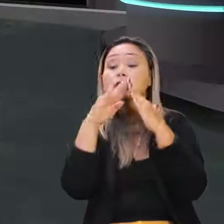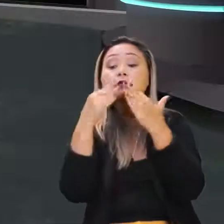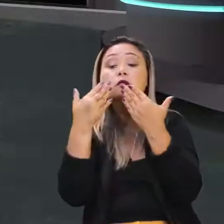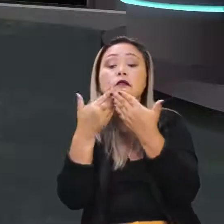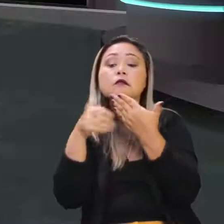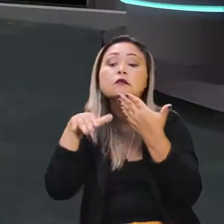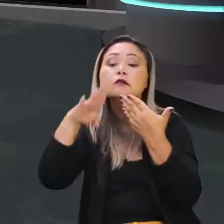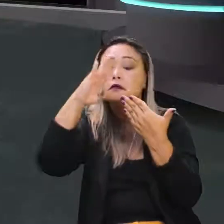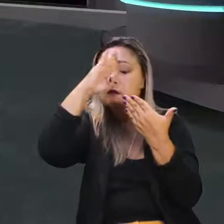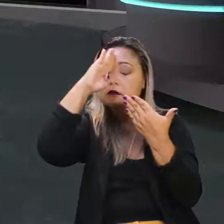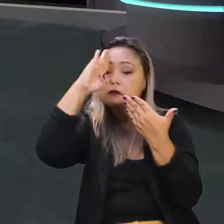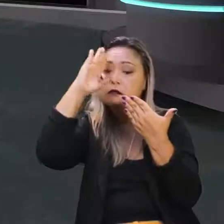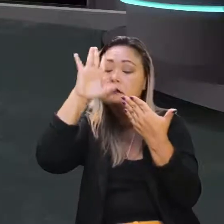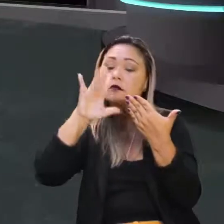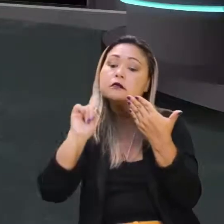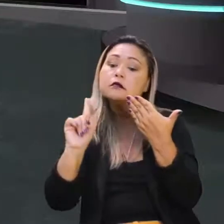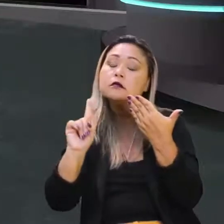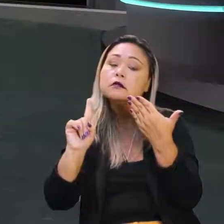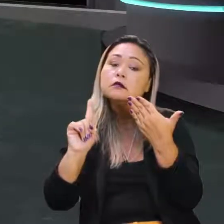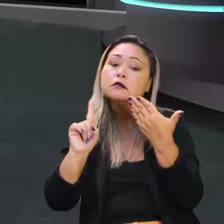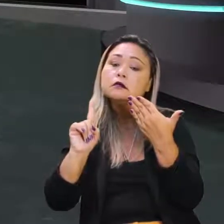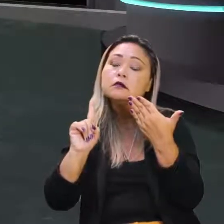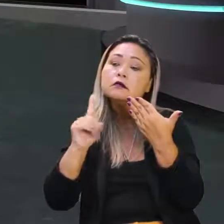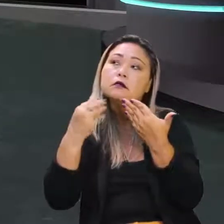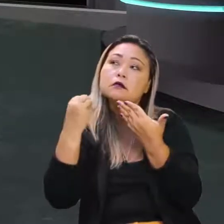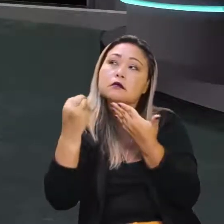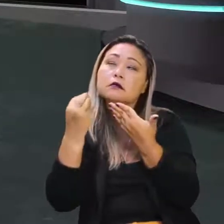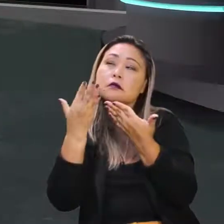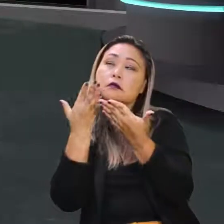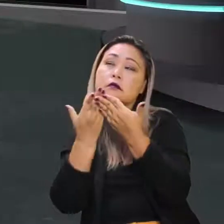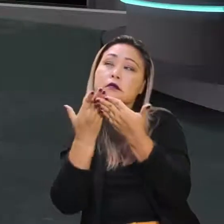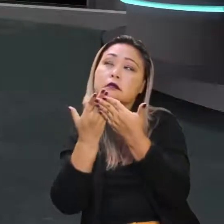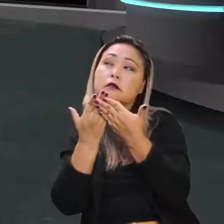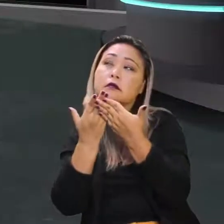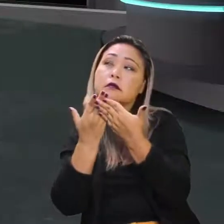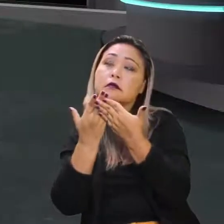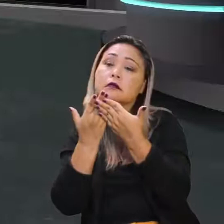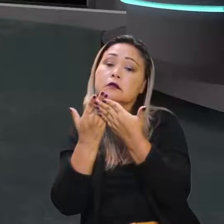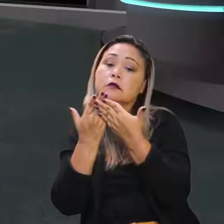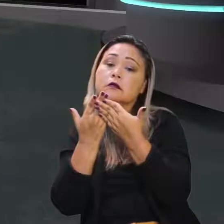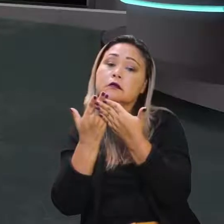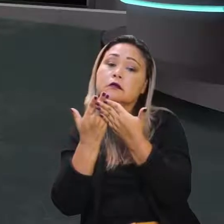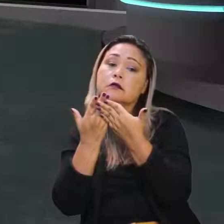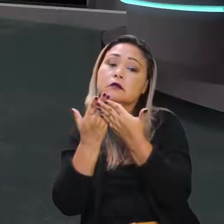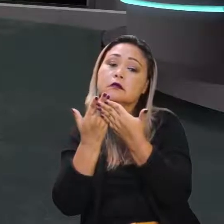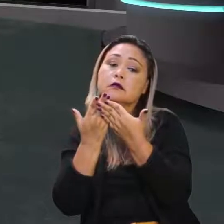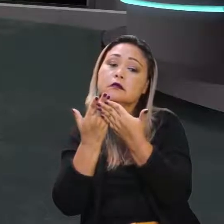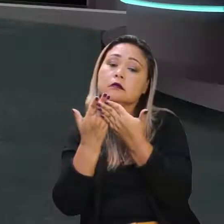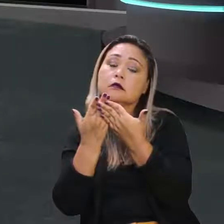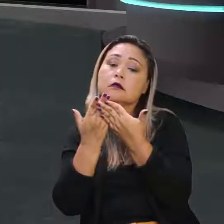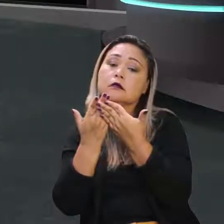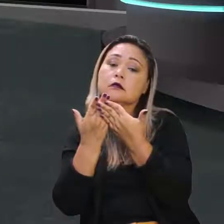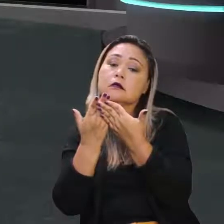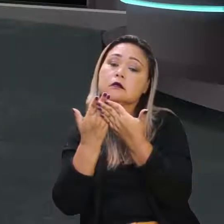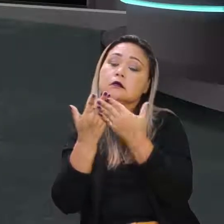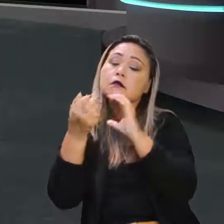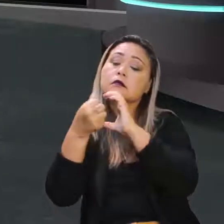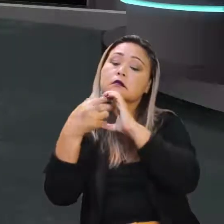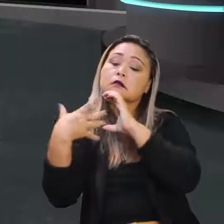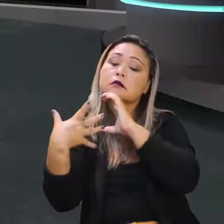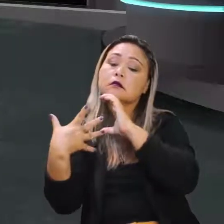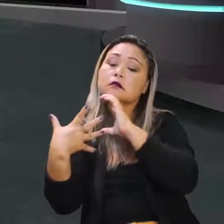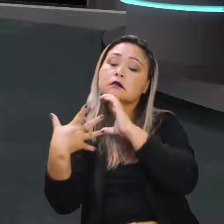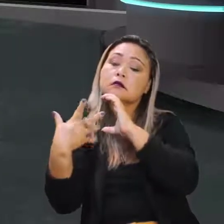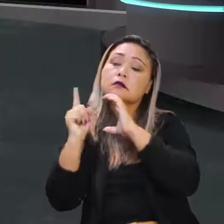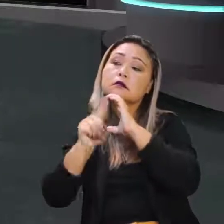acabavam tendo aquela maneira estudada, né? Uma obra característica de quem estava estudando